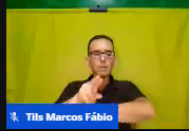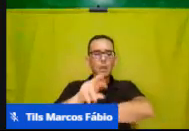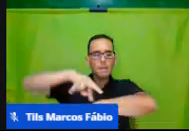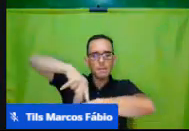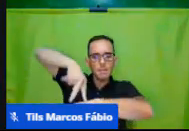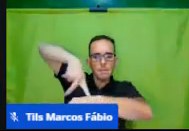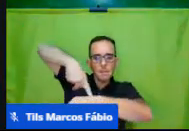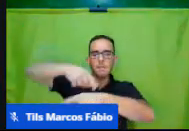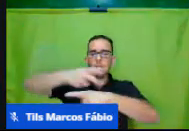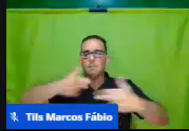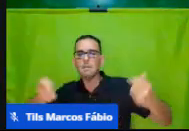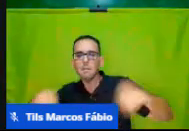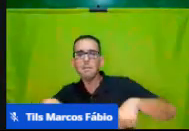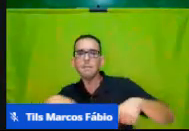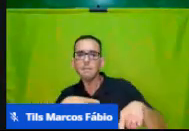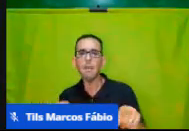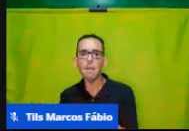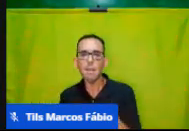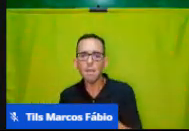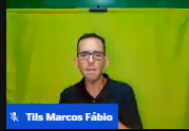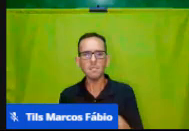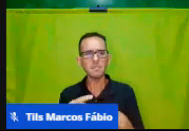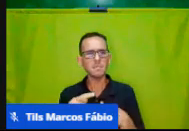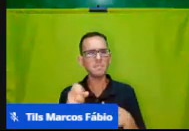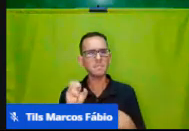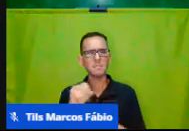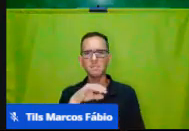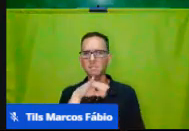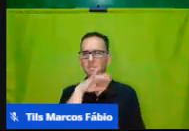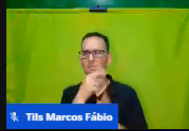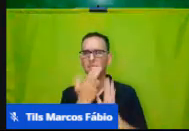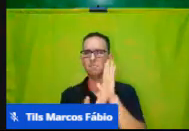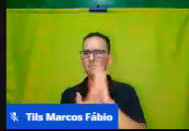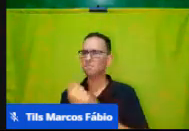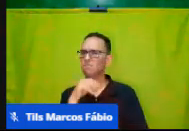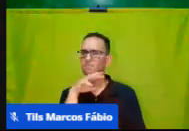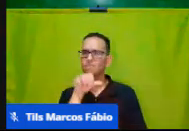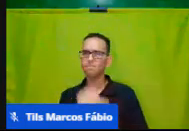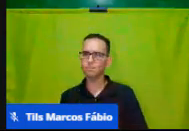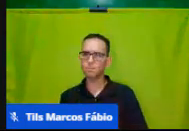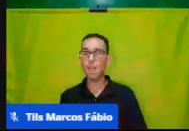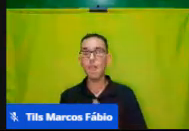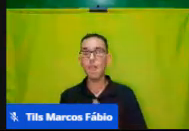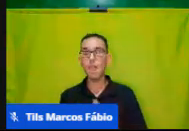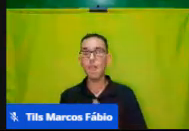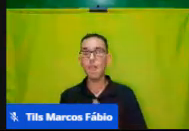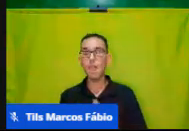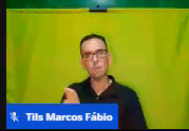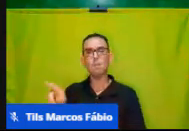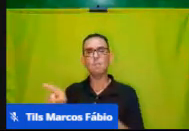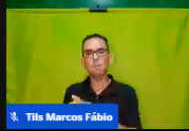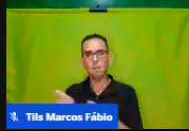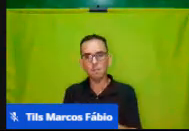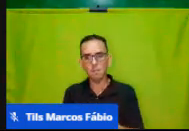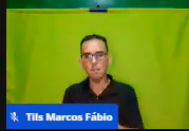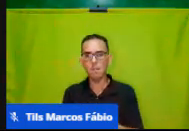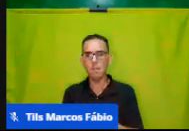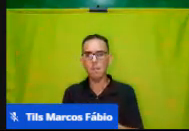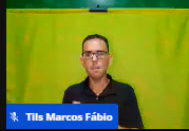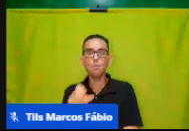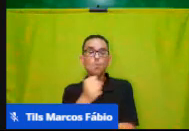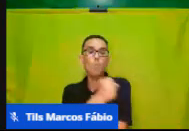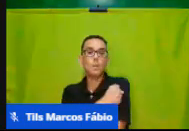transferidor, né? Porque senão o desenho fica feio. E aí foi onde eu usei bastante também, na questão do 8º